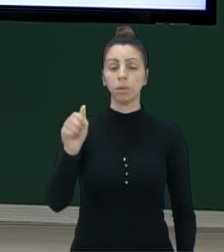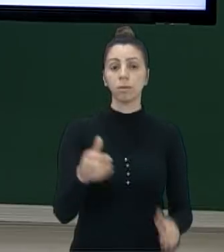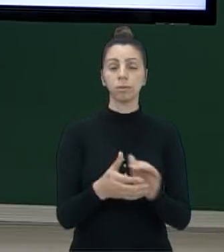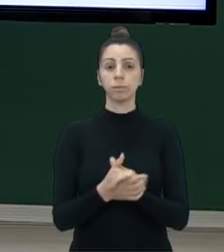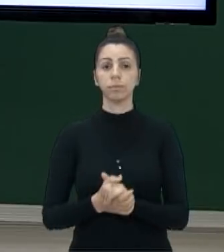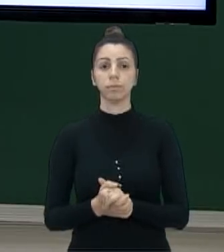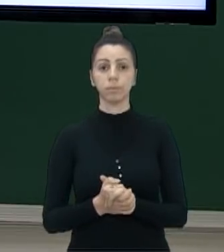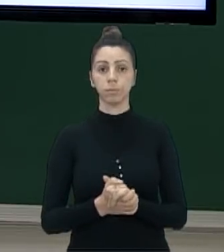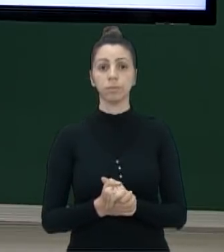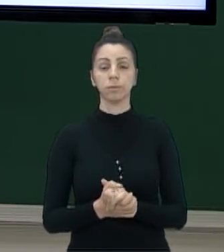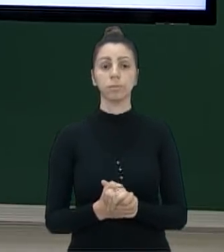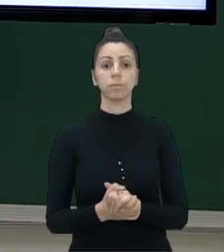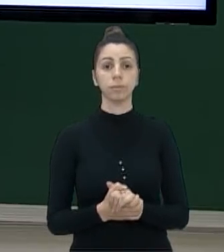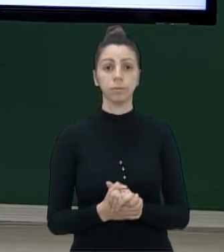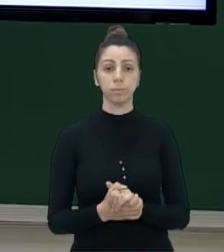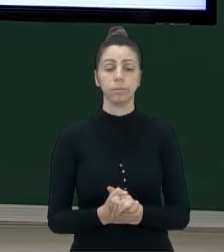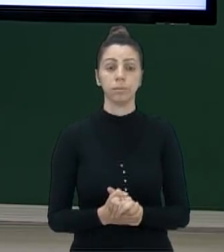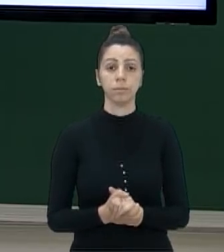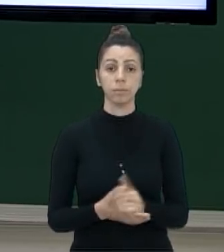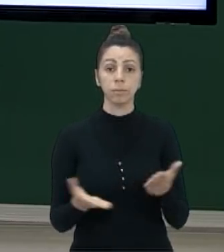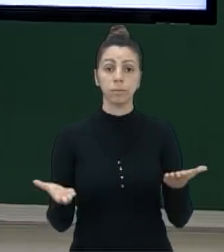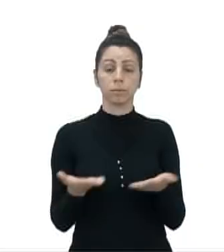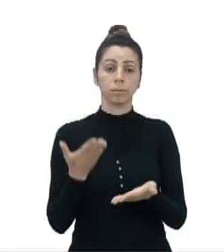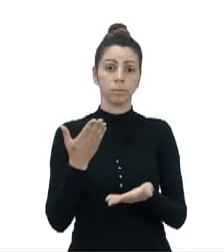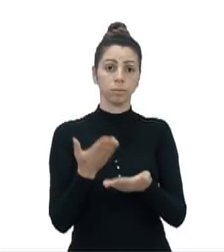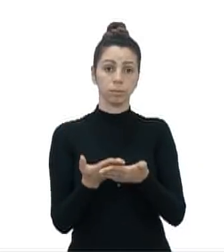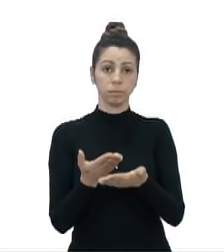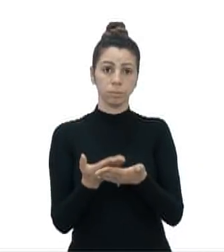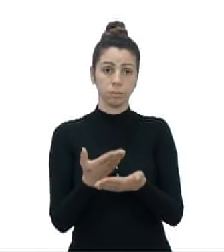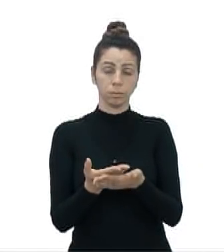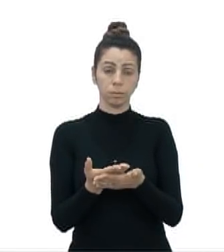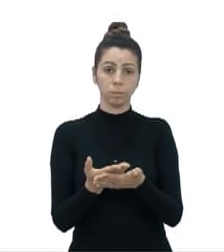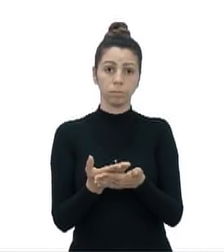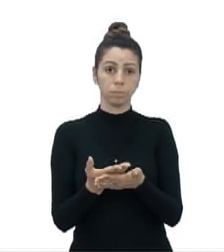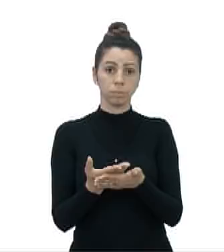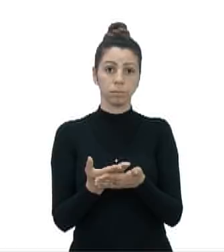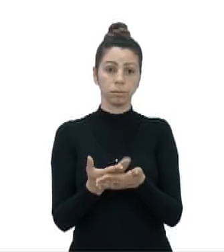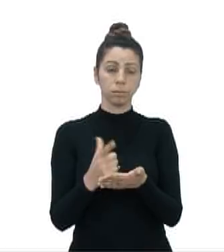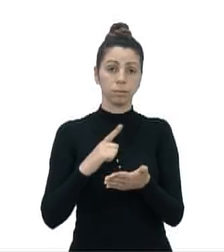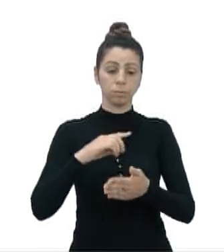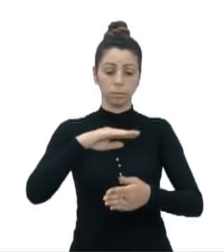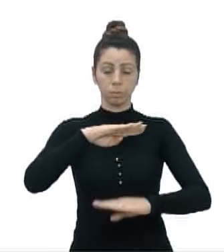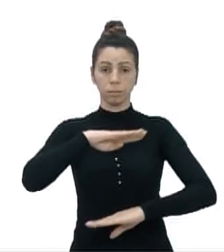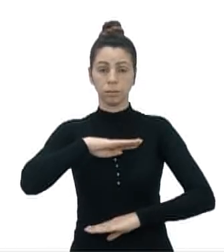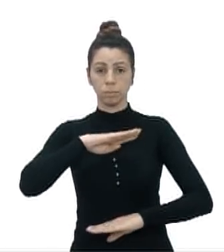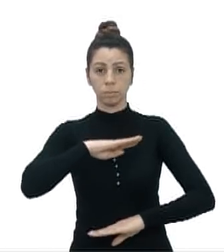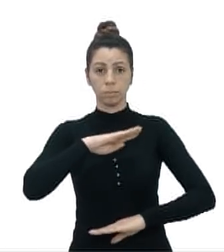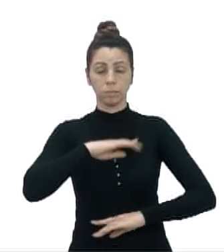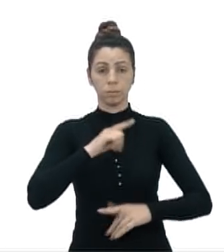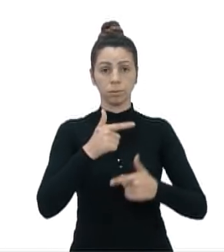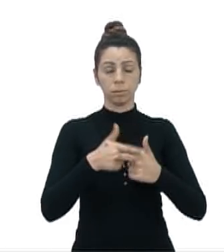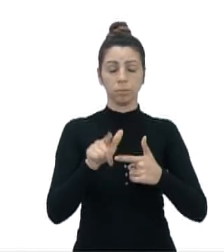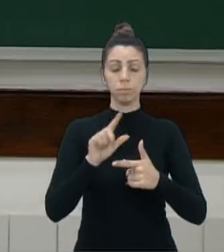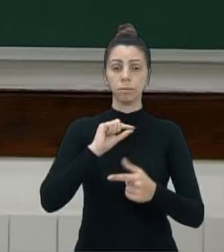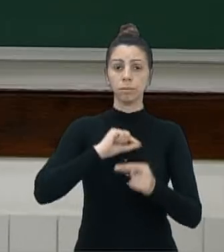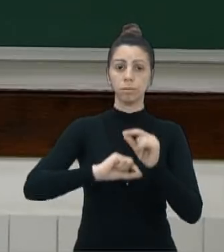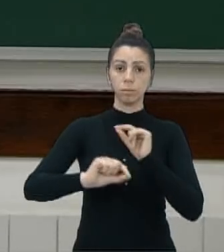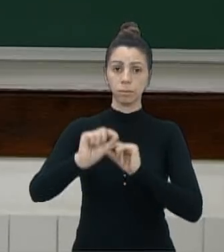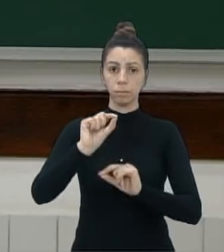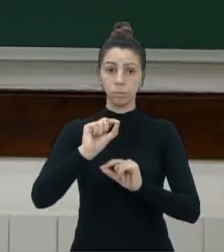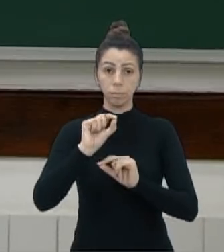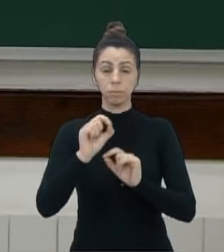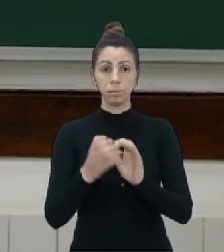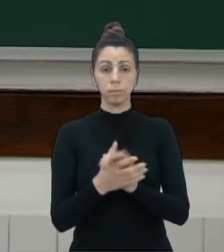fechadas. Na aula de hoje, vamos falar sobre situações-problema envolvendo